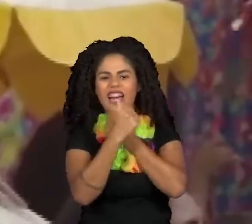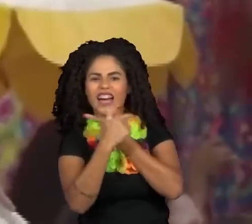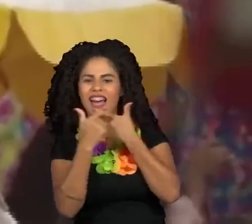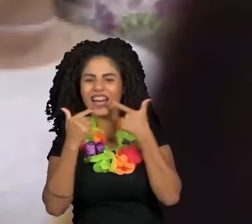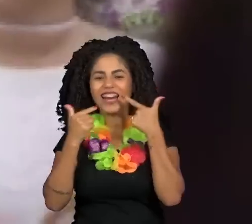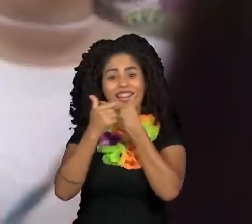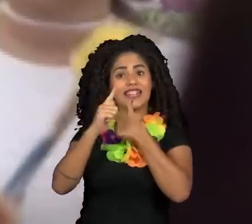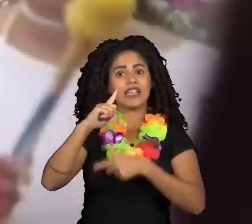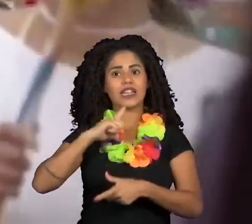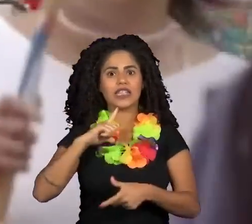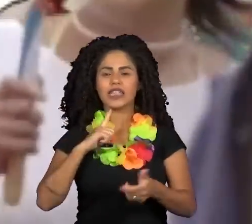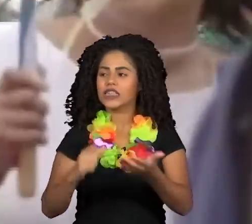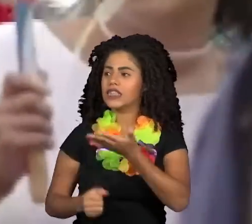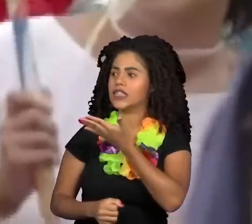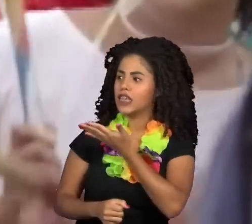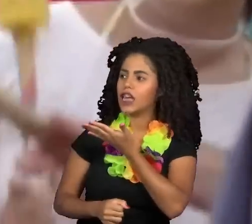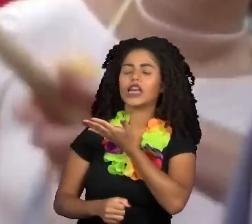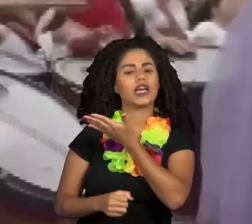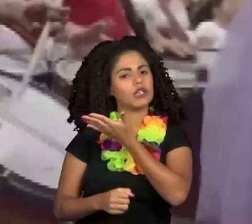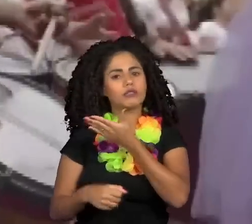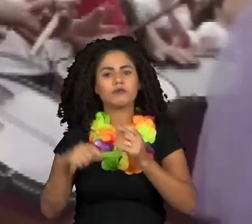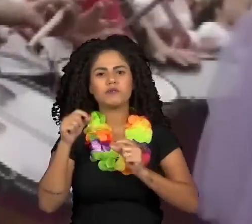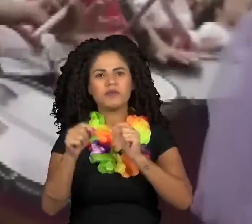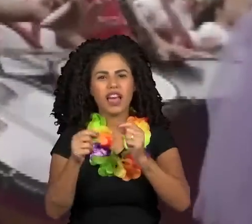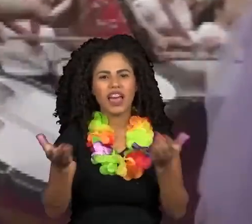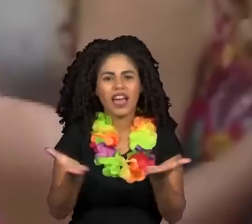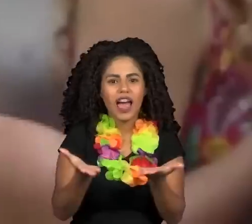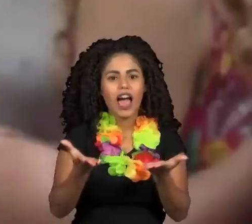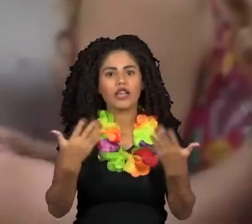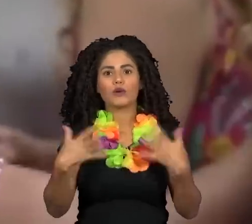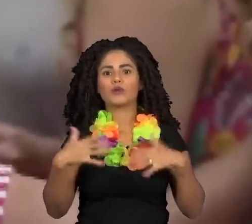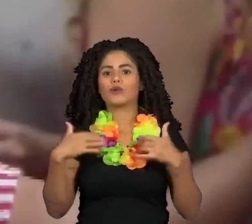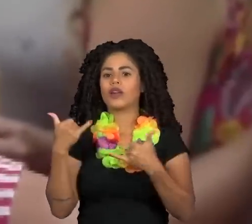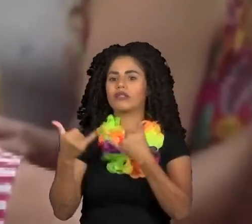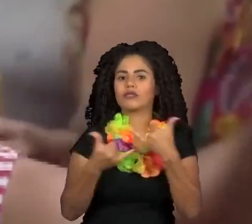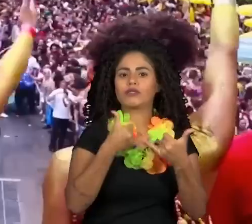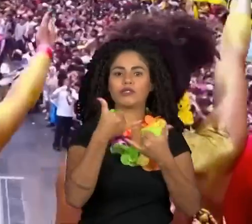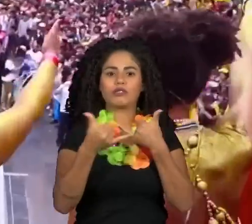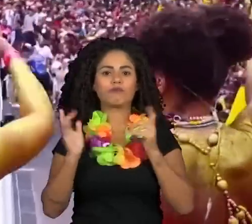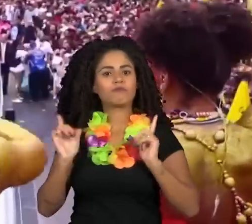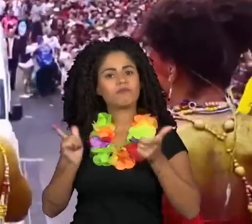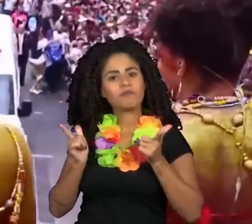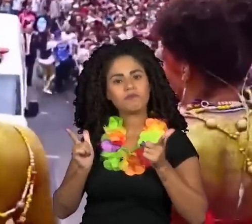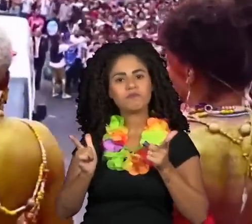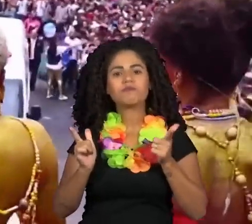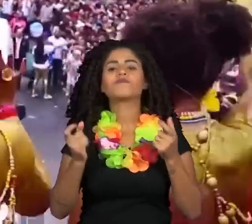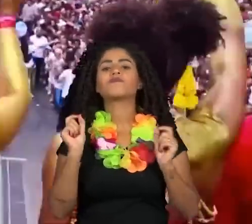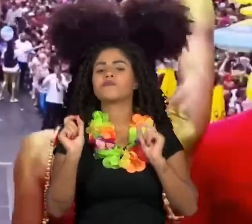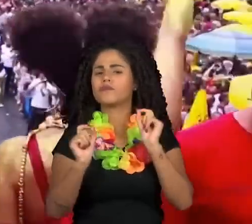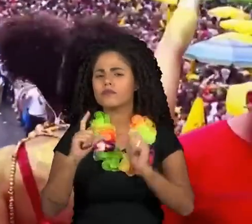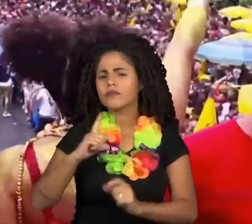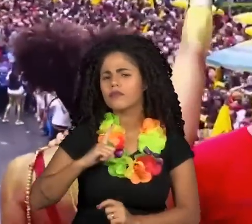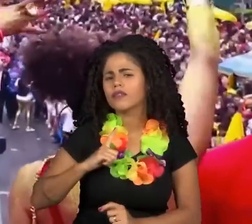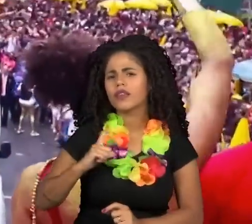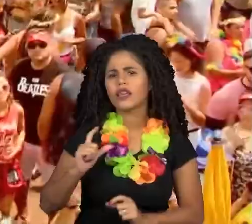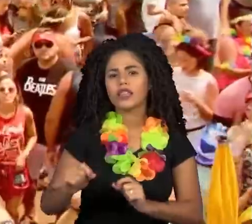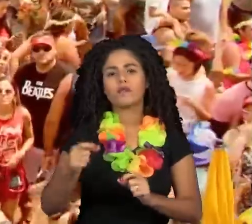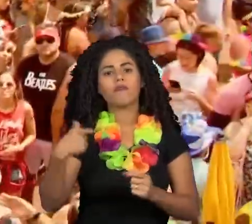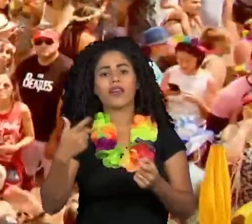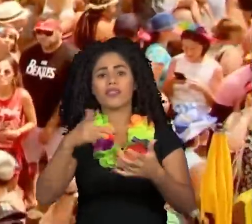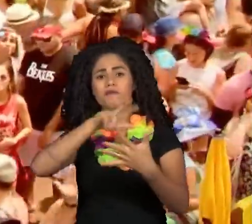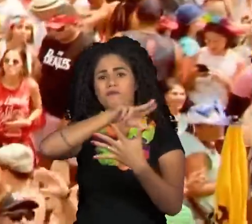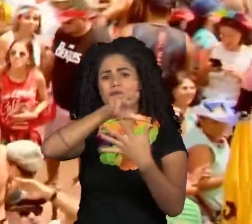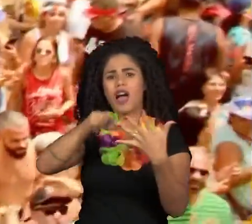chama Maquei de Combinar, tem o Não Era Amor, Era Cilada, tem o Nós Trupica, Mas Não